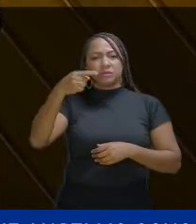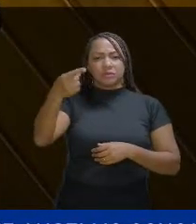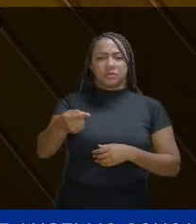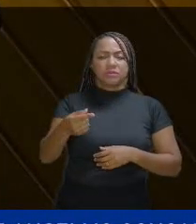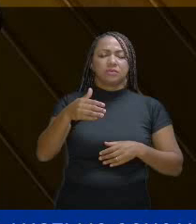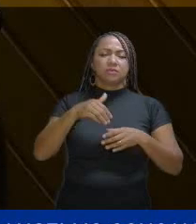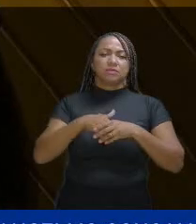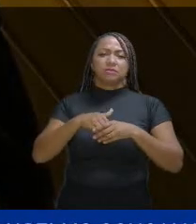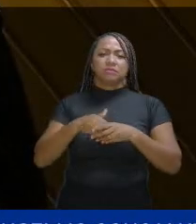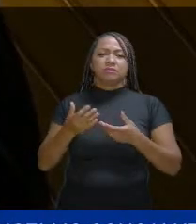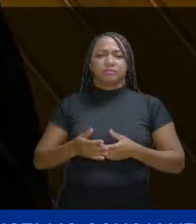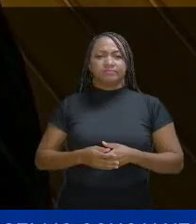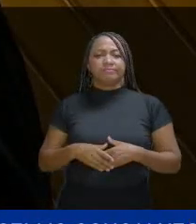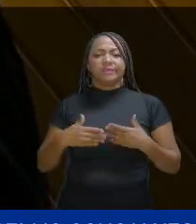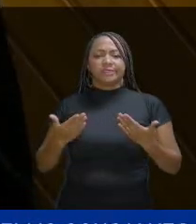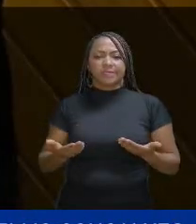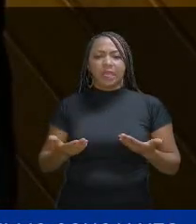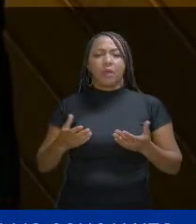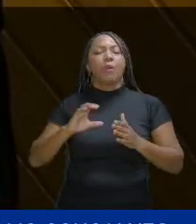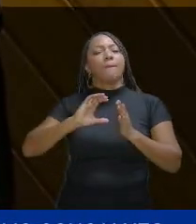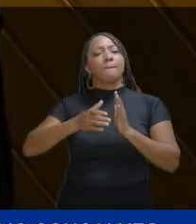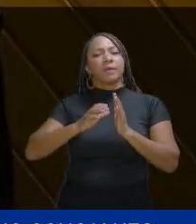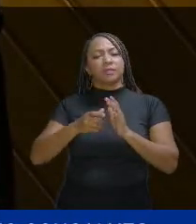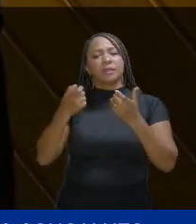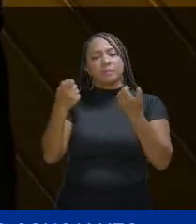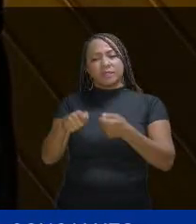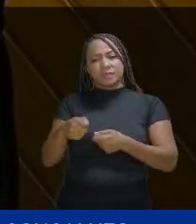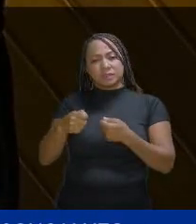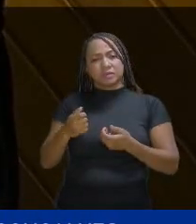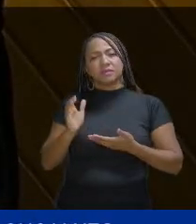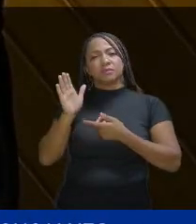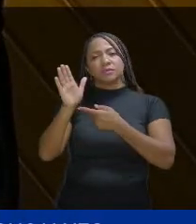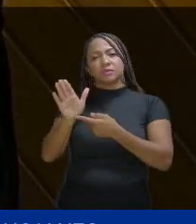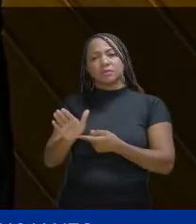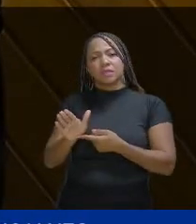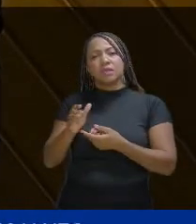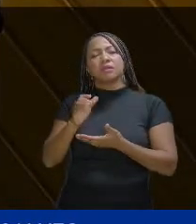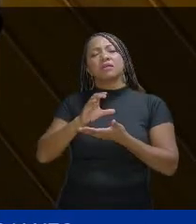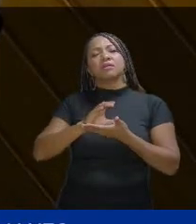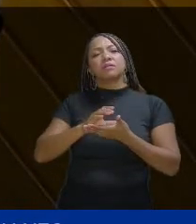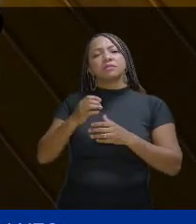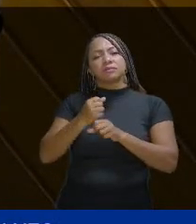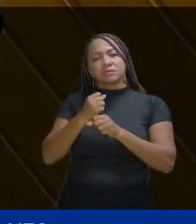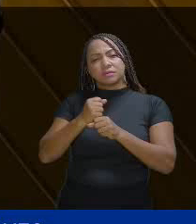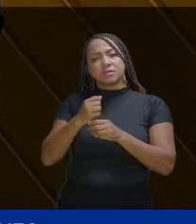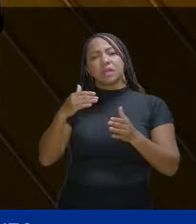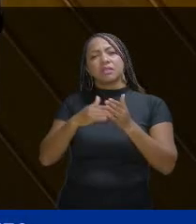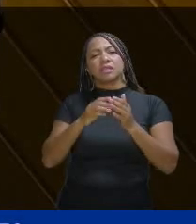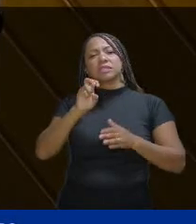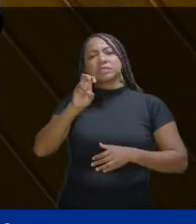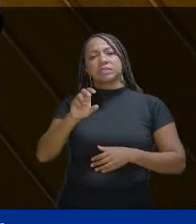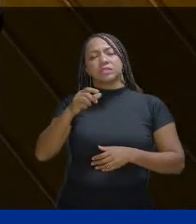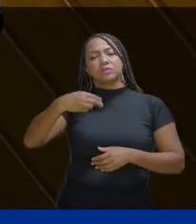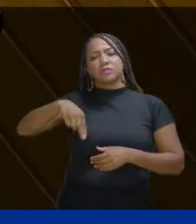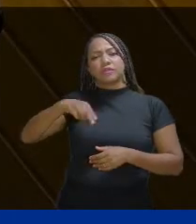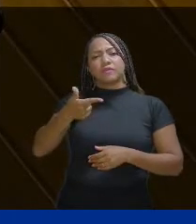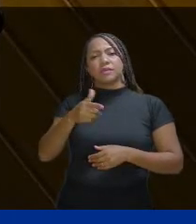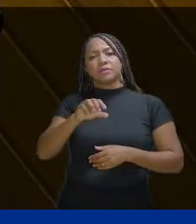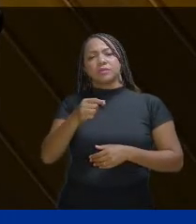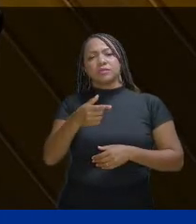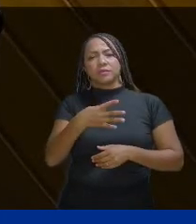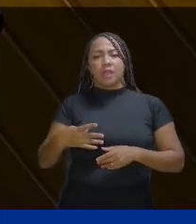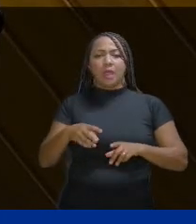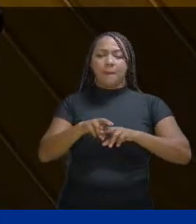eleições. No presente caso, o partido deveria ter apresentado suas contas até o dia 5/11 de 2024,